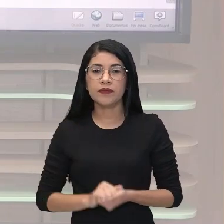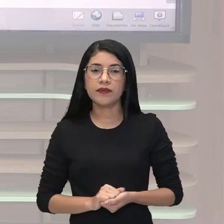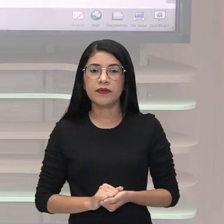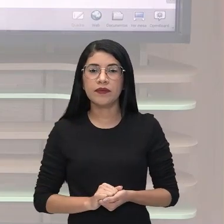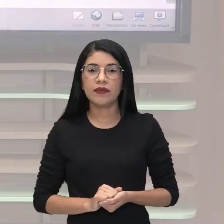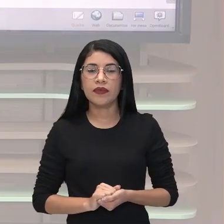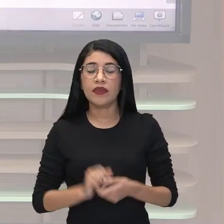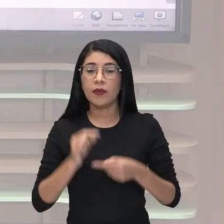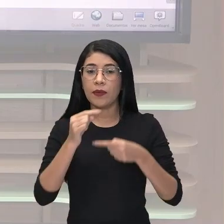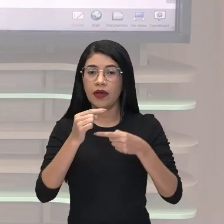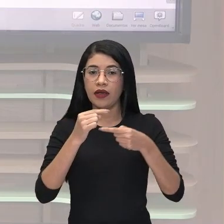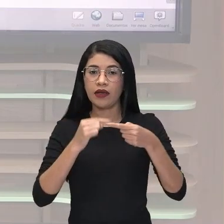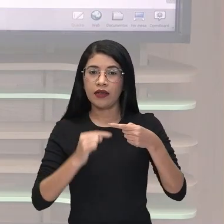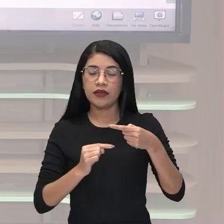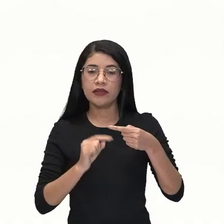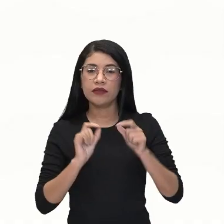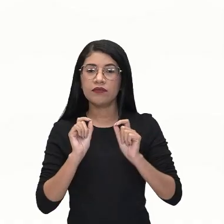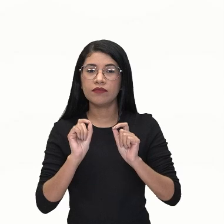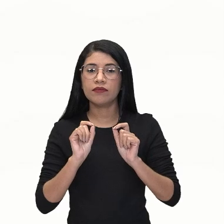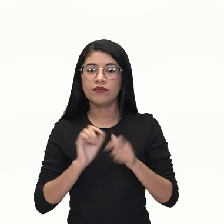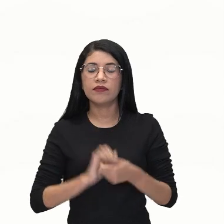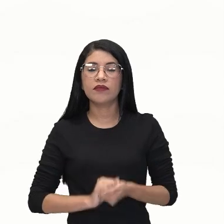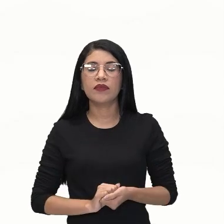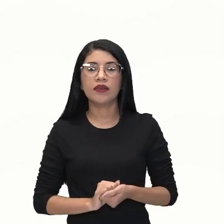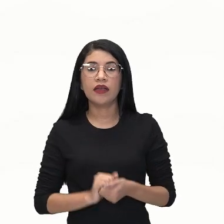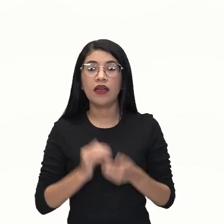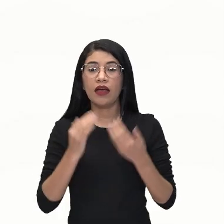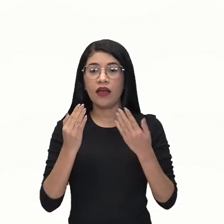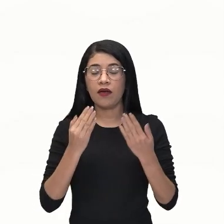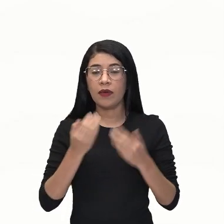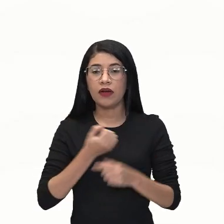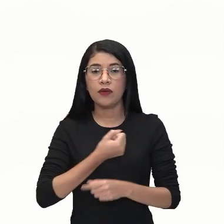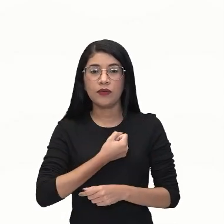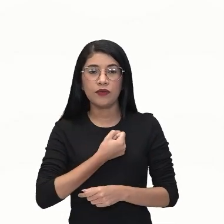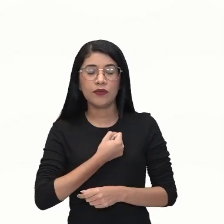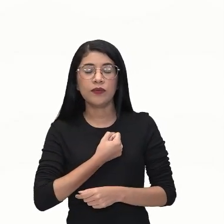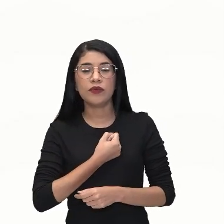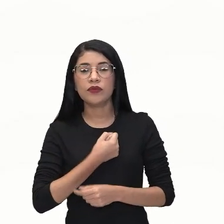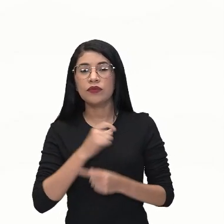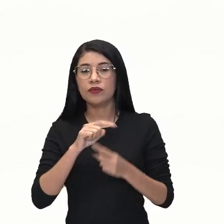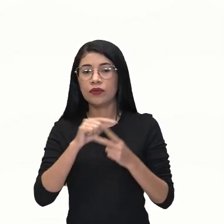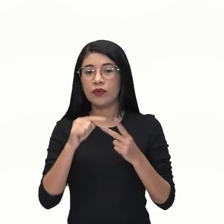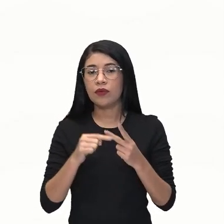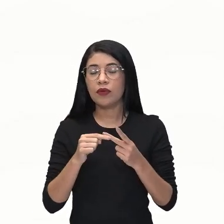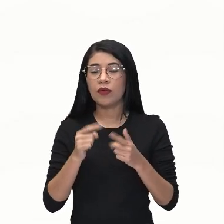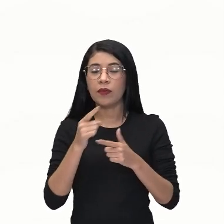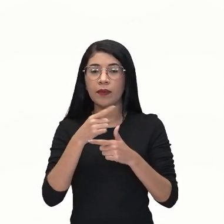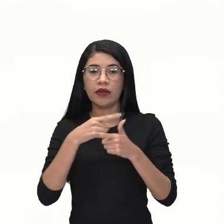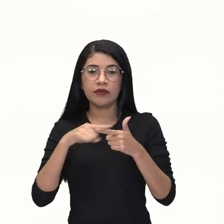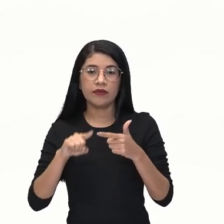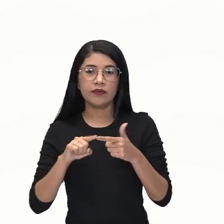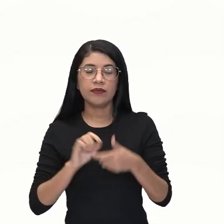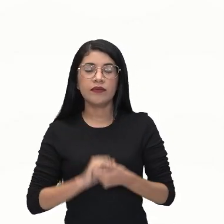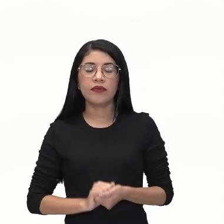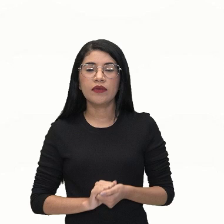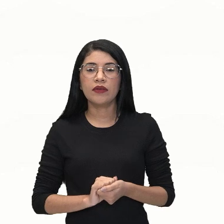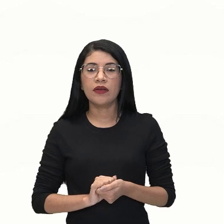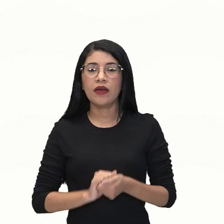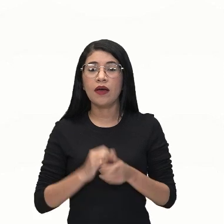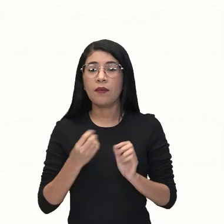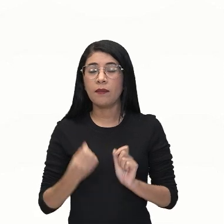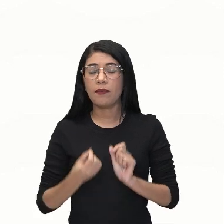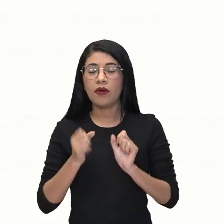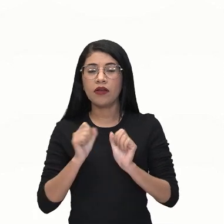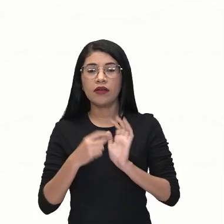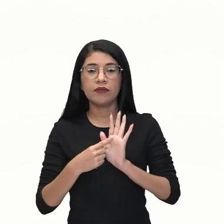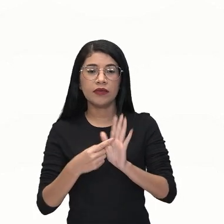que a razão é uma comparação entre dois números por meio de uma divisão. Podemos expressar a razão